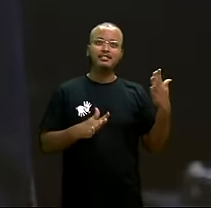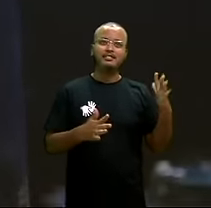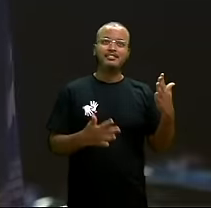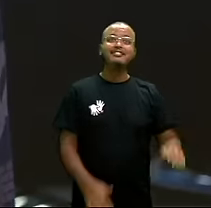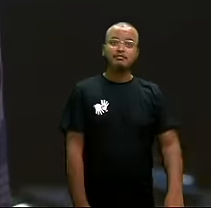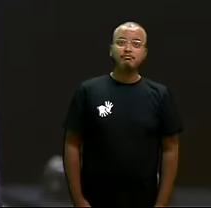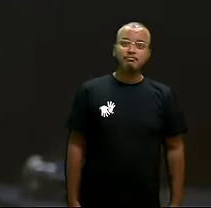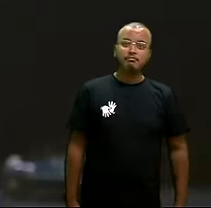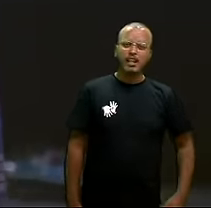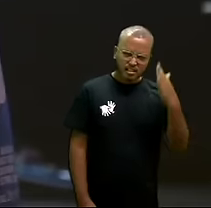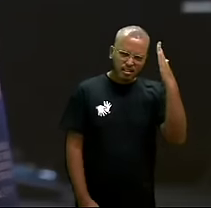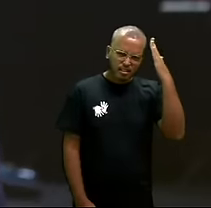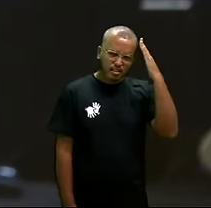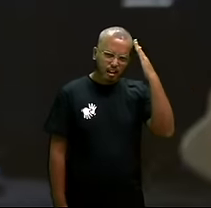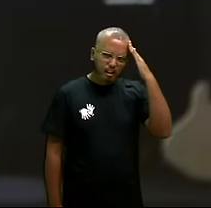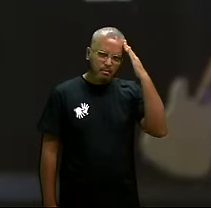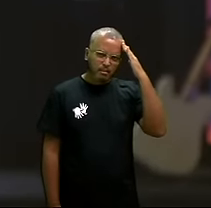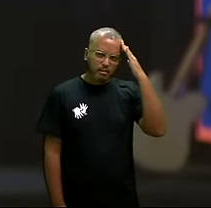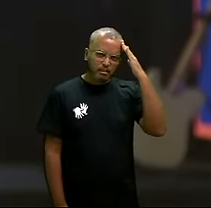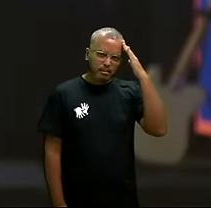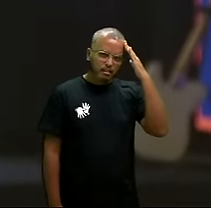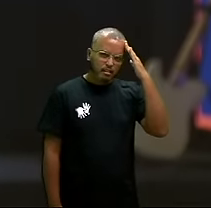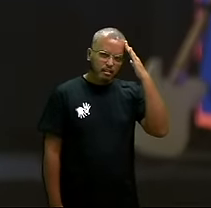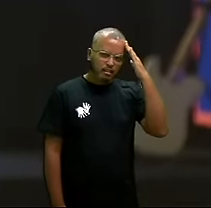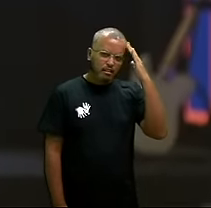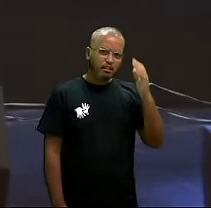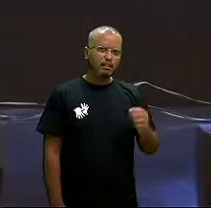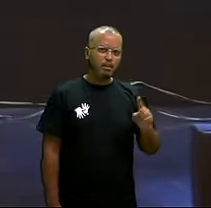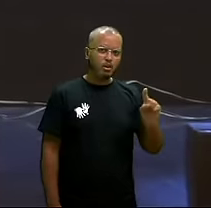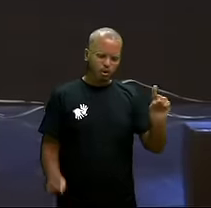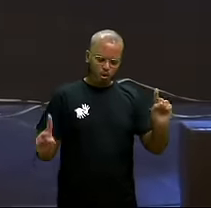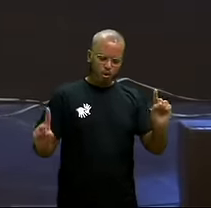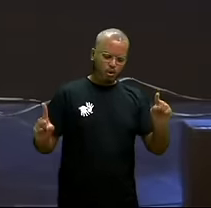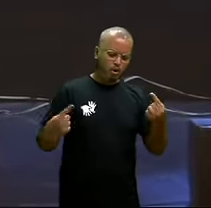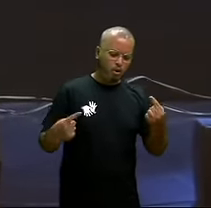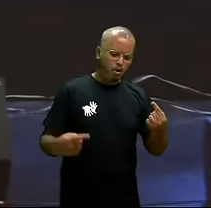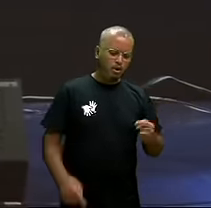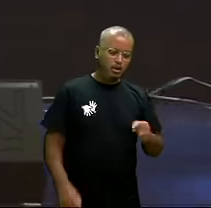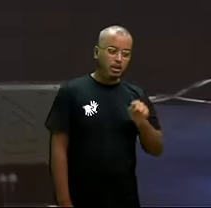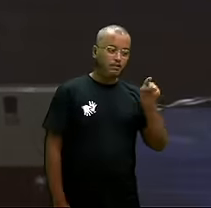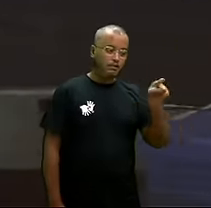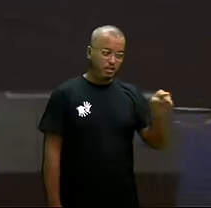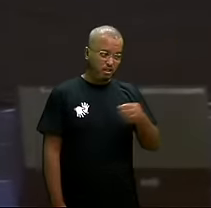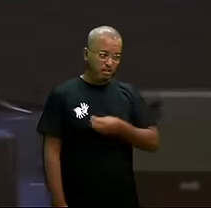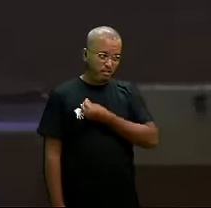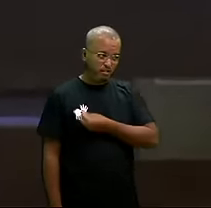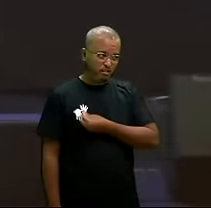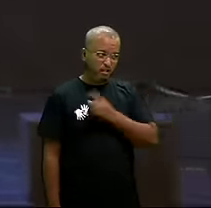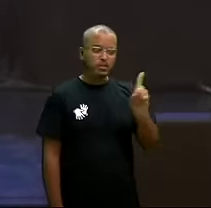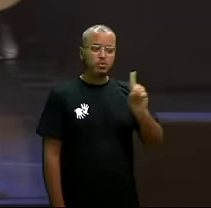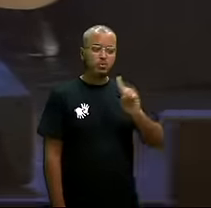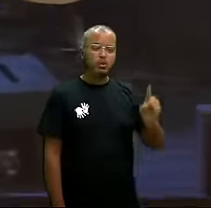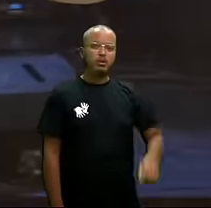Sabe aquela vozinha? Isso não é pra você. Eu falei, se não é, eu não sei. Mas o cartão já sabe que é meu. Tá parcelado e tudo, bebê. Já